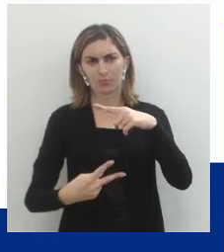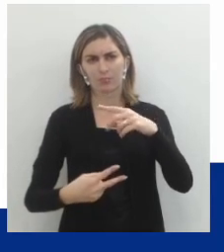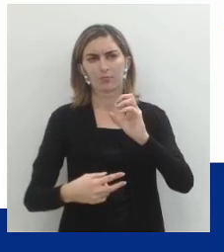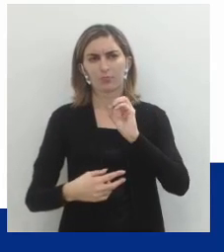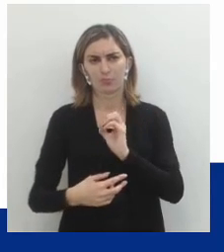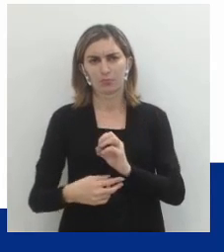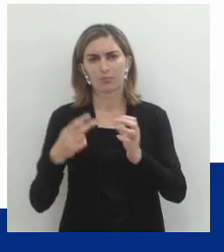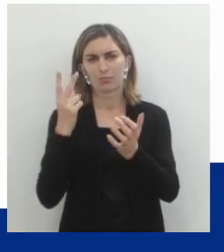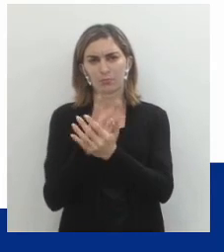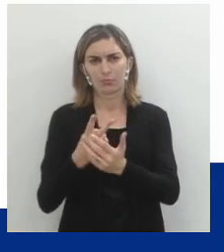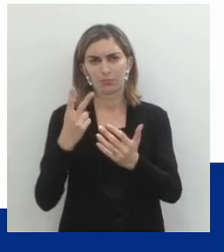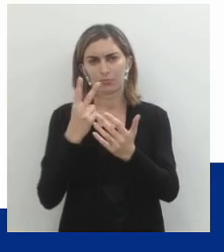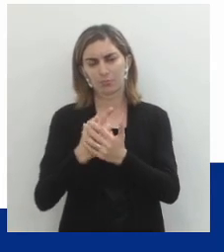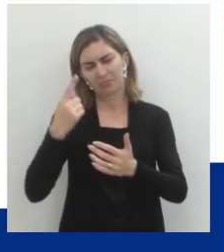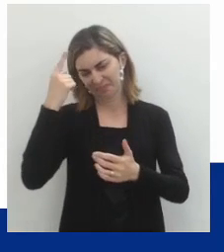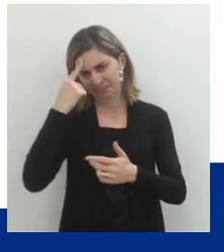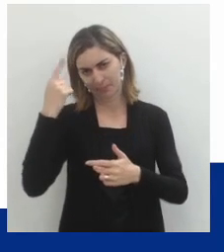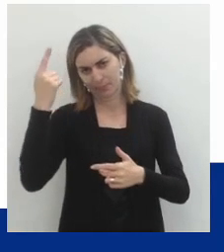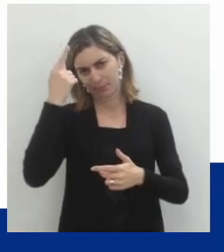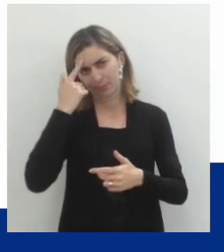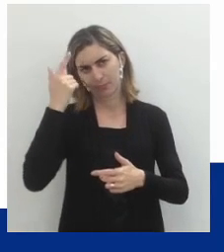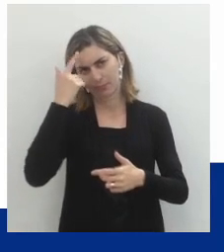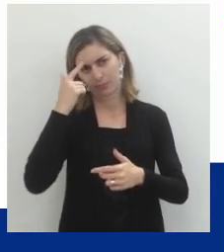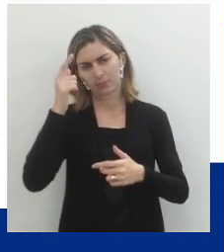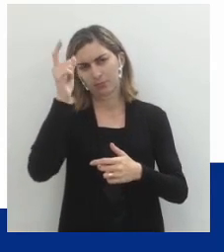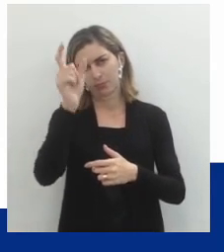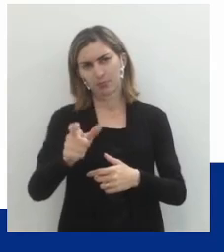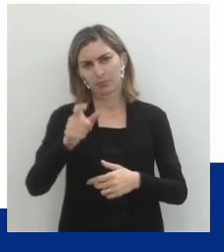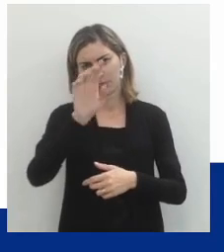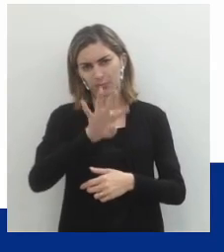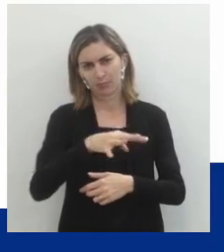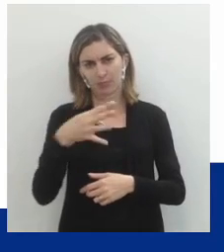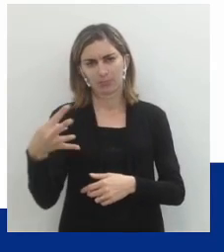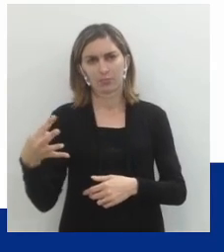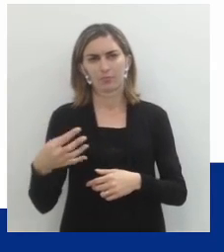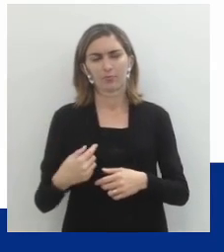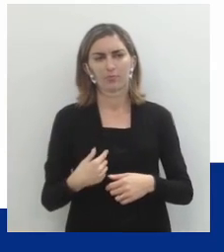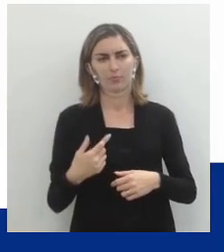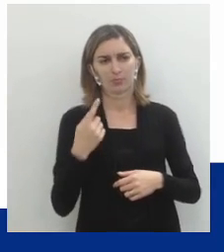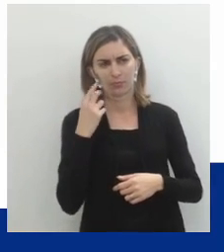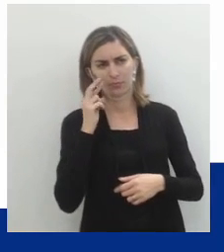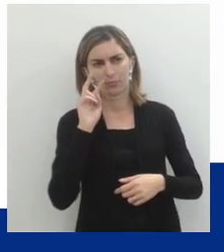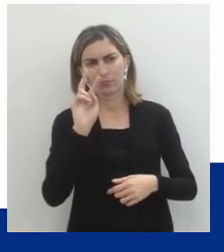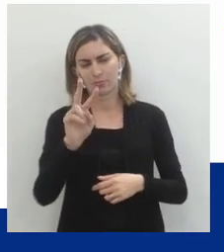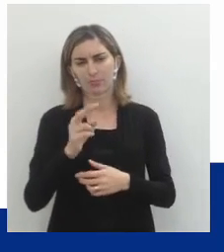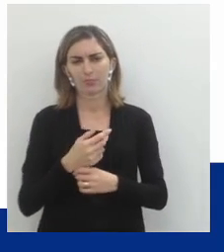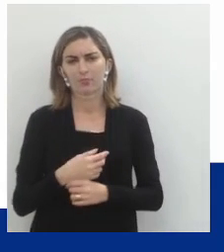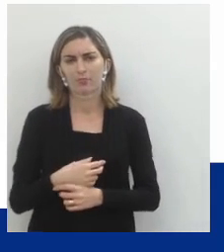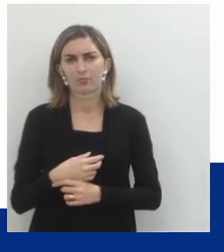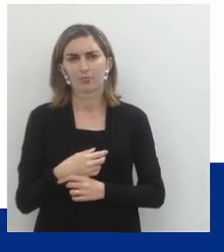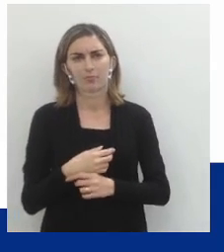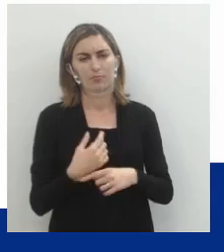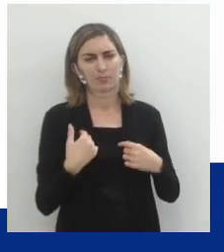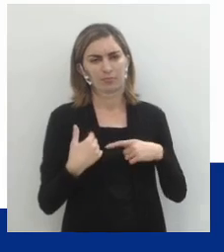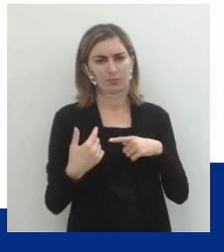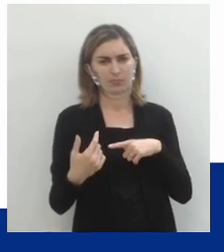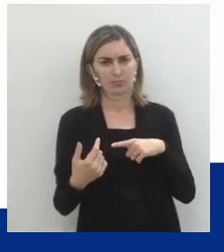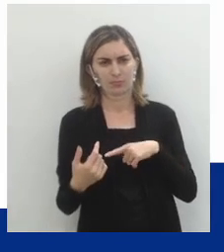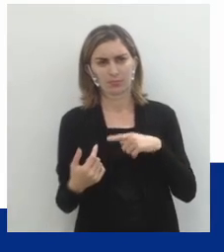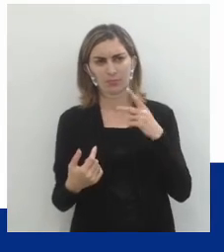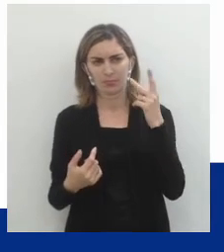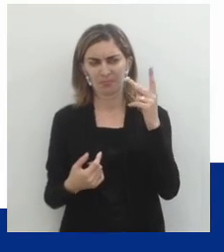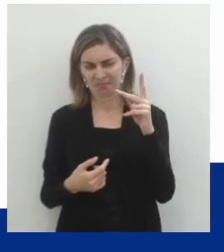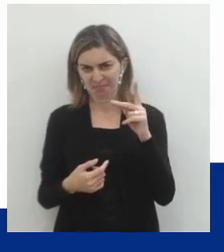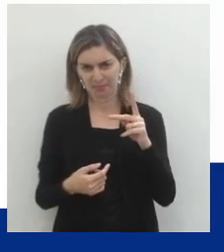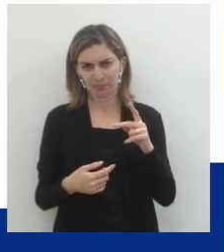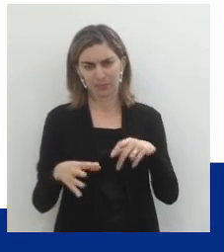vai sempre pensando nessa projeção de tabela, tá bom? Então, galera, observe que eu tenho aqui,